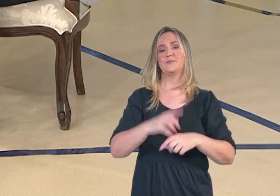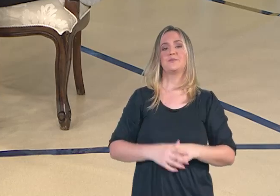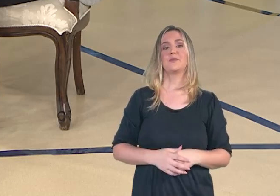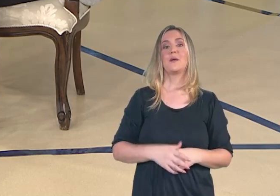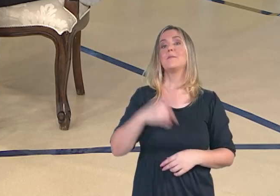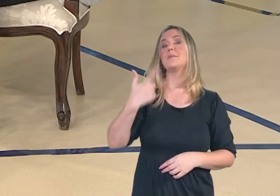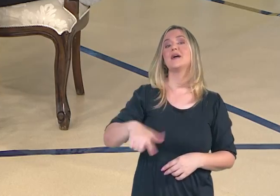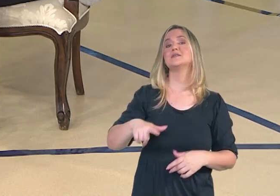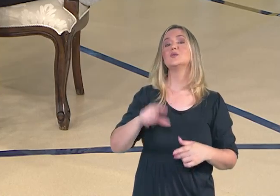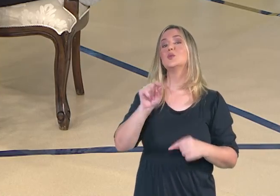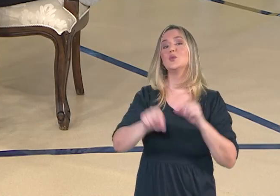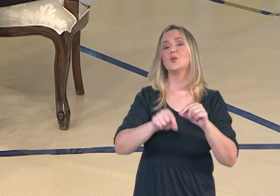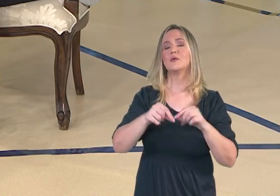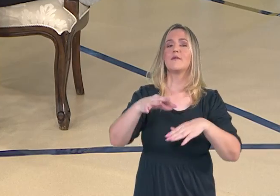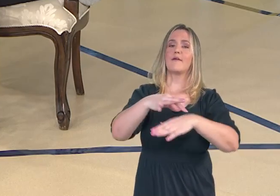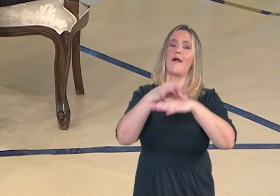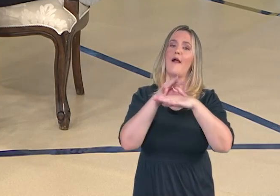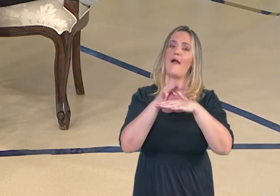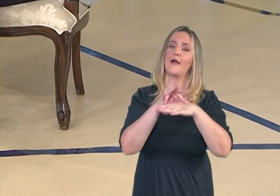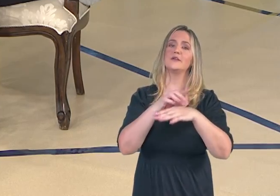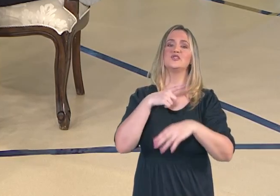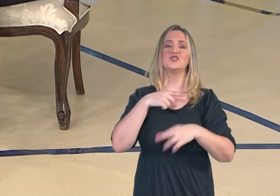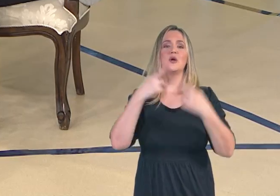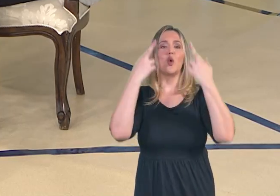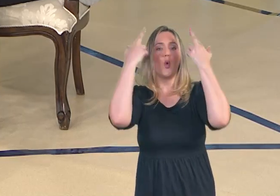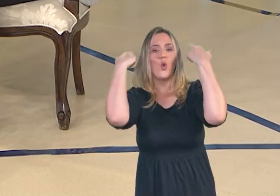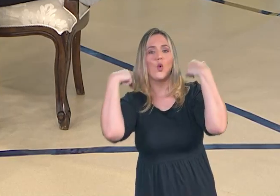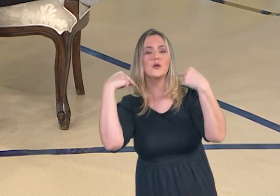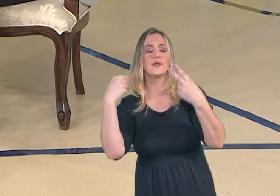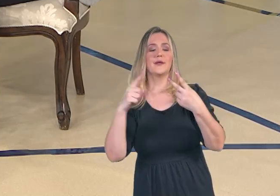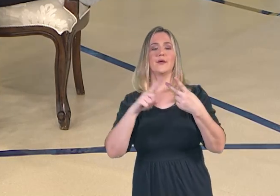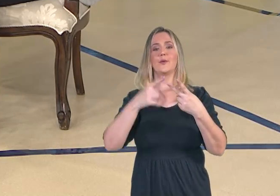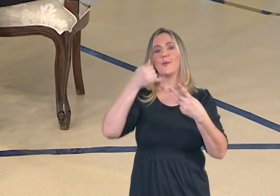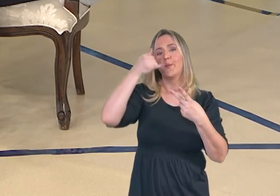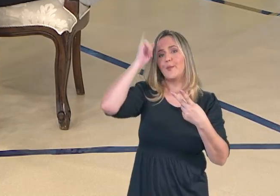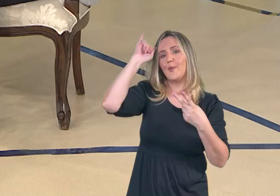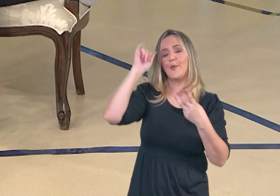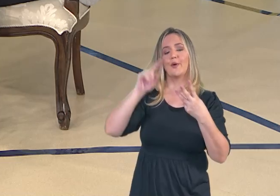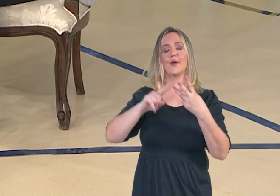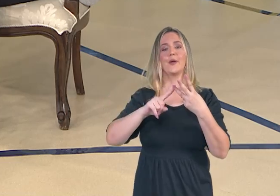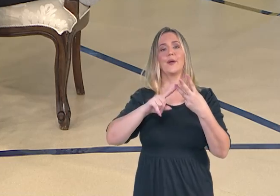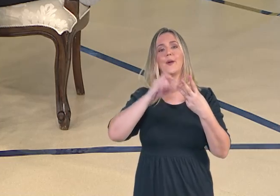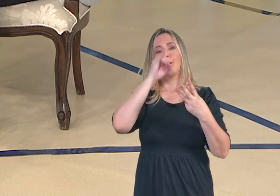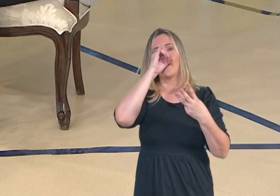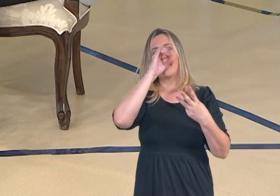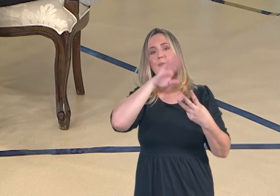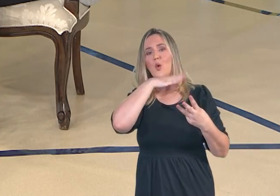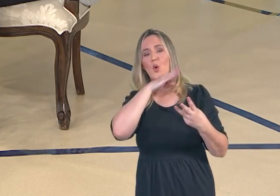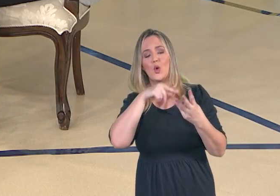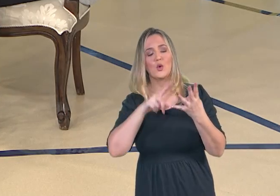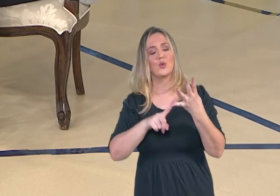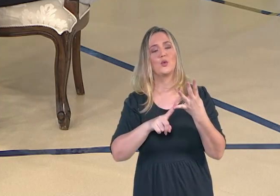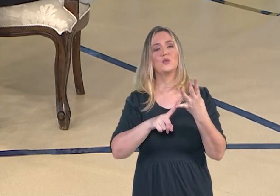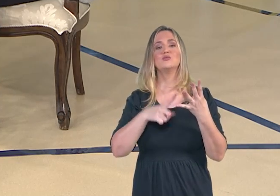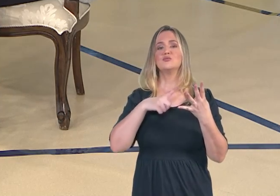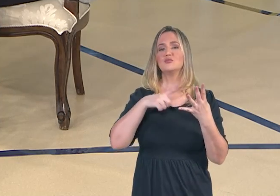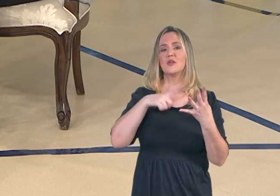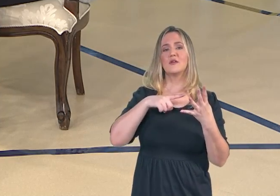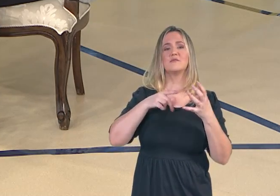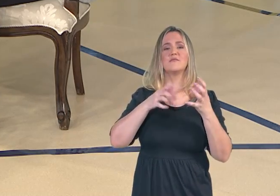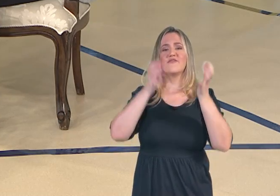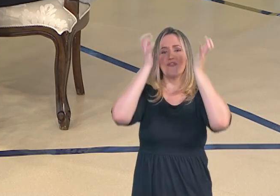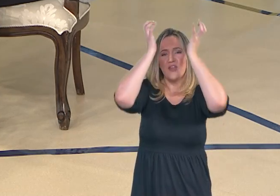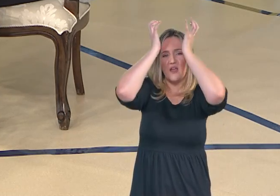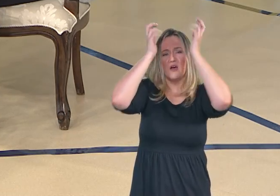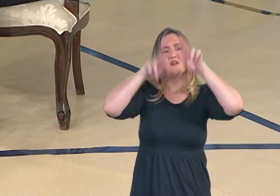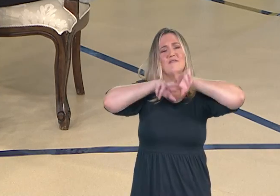do cardápio, nesses tabletes nós encontramos referência a cordeiro, boi, porco, veados e diferentes tipos de